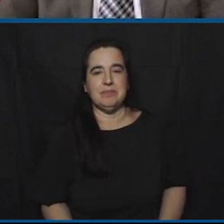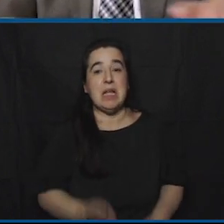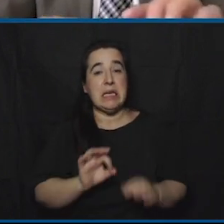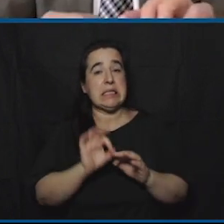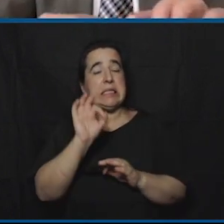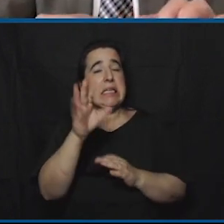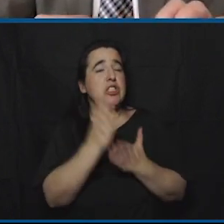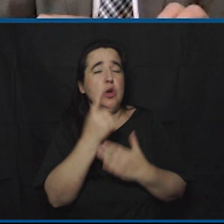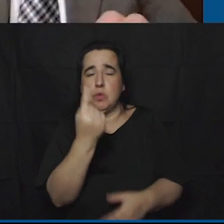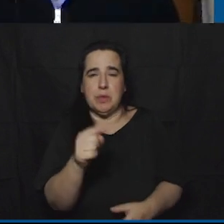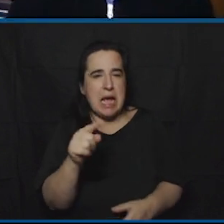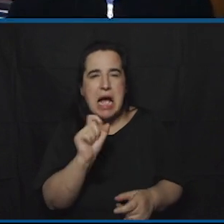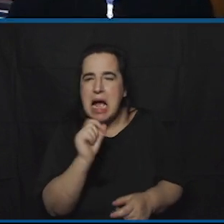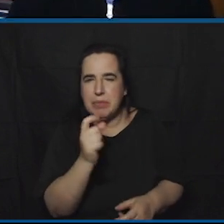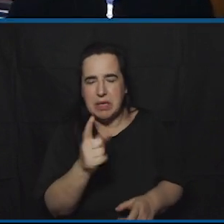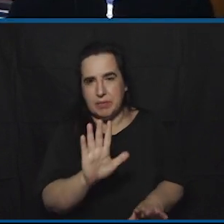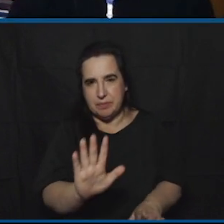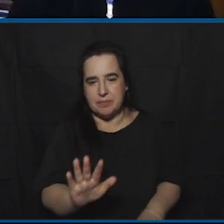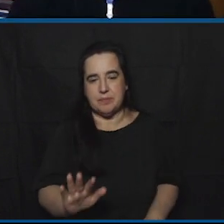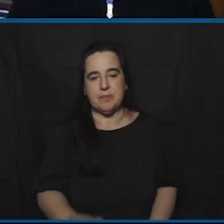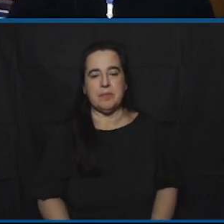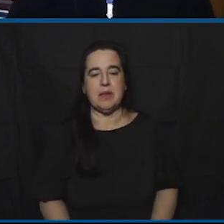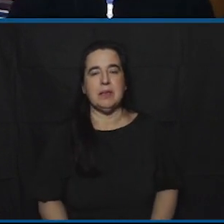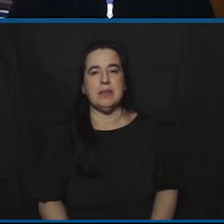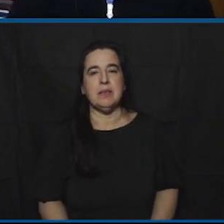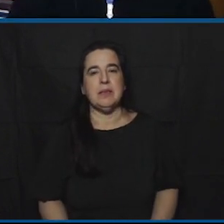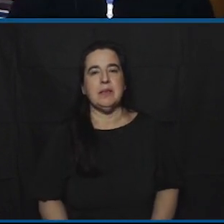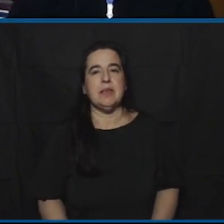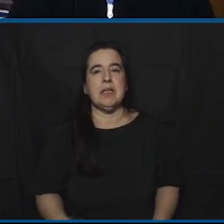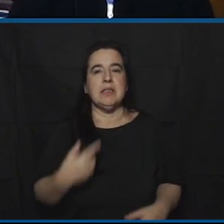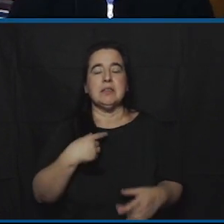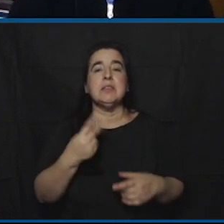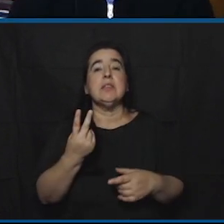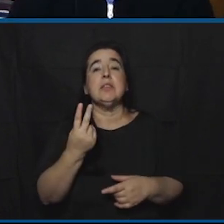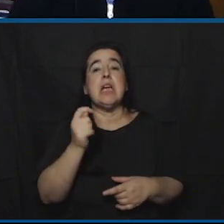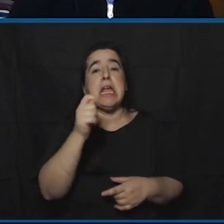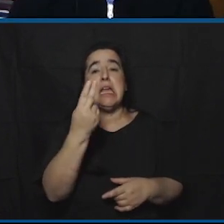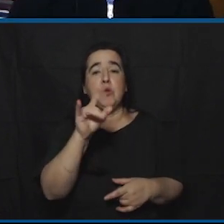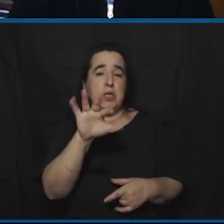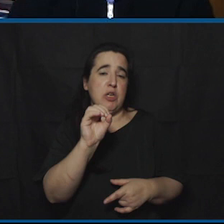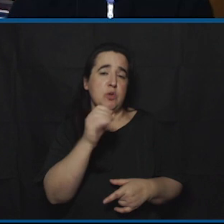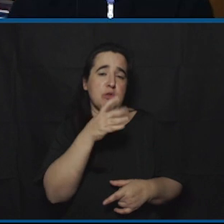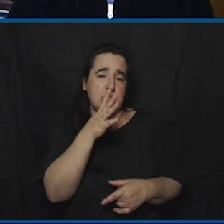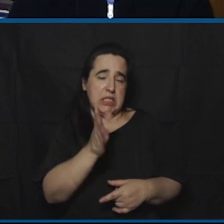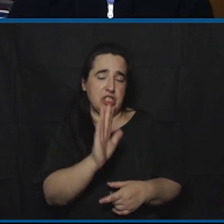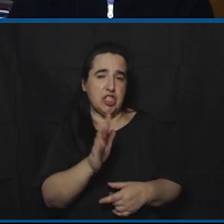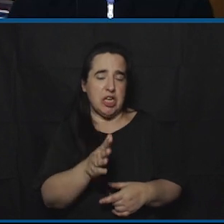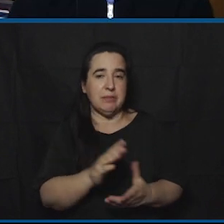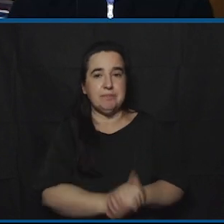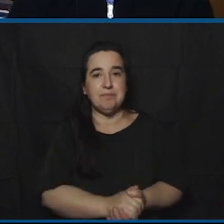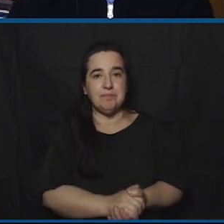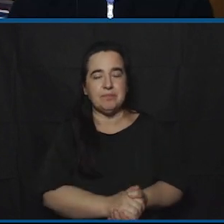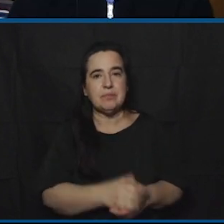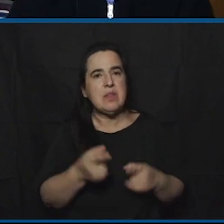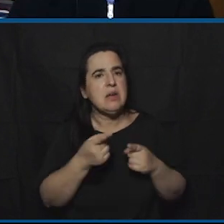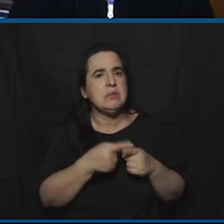Eu acrescentaria só uma coisa muito rápida, que o Eurico já mencionou também, mas é